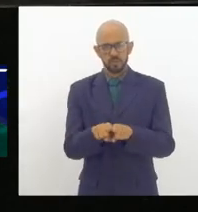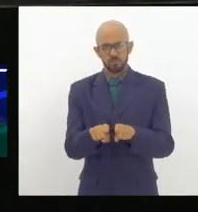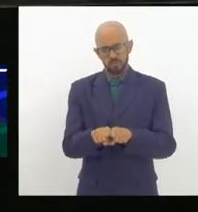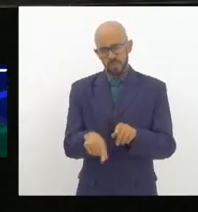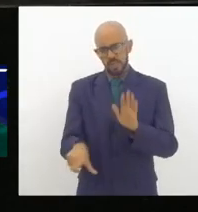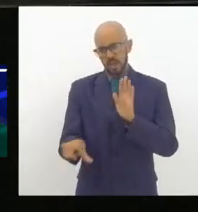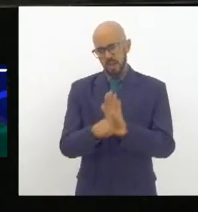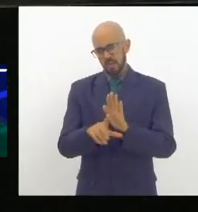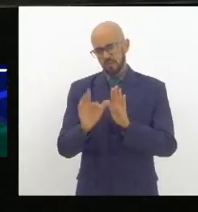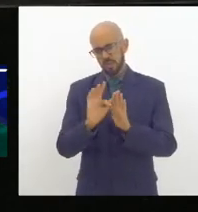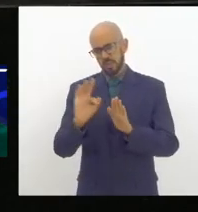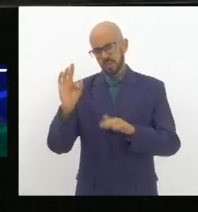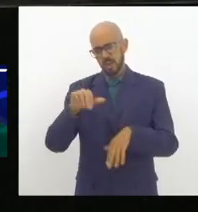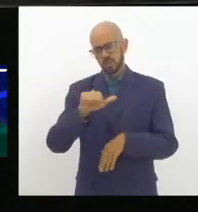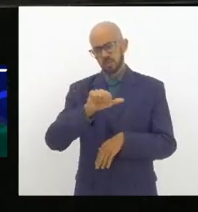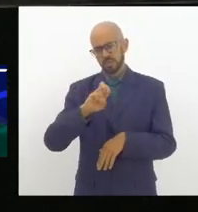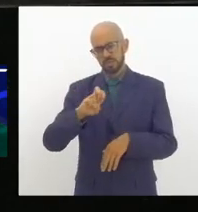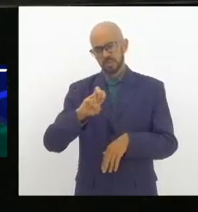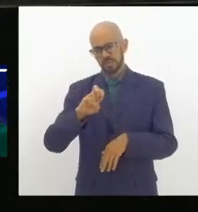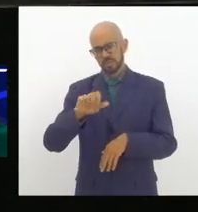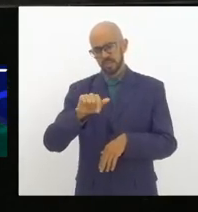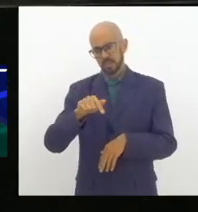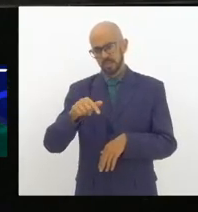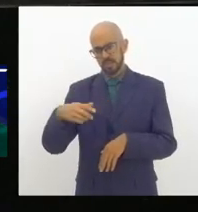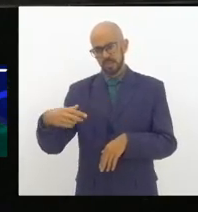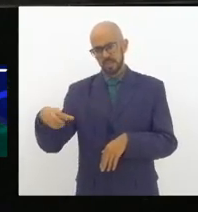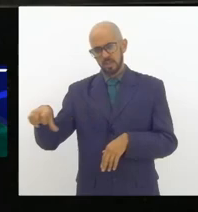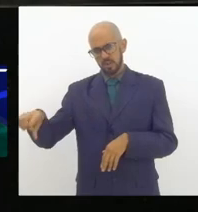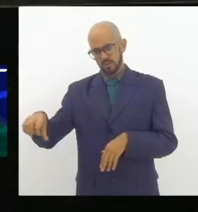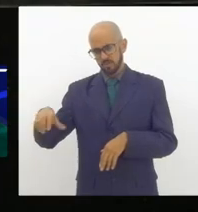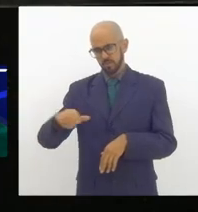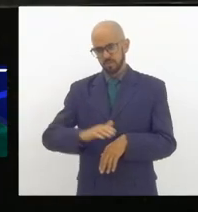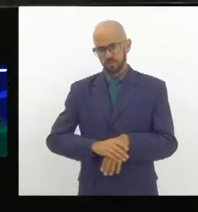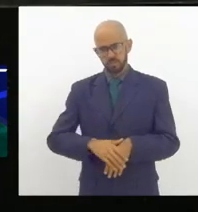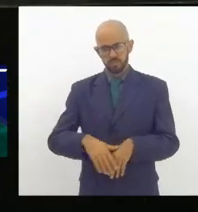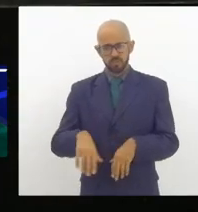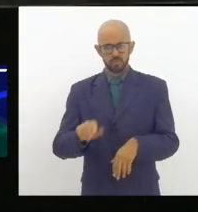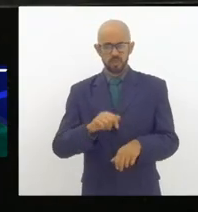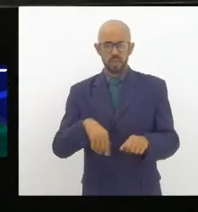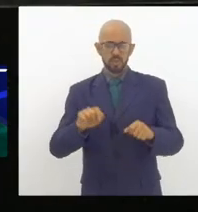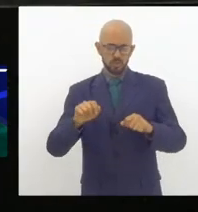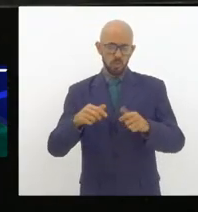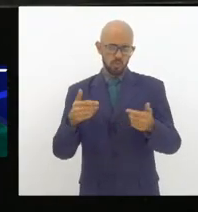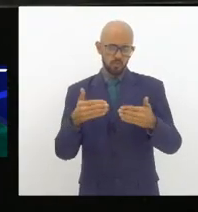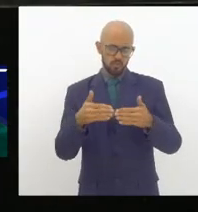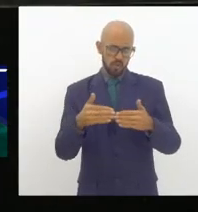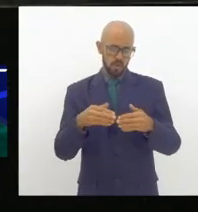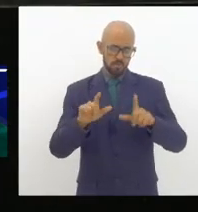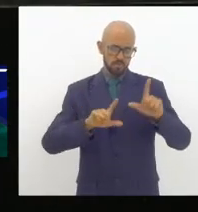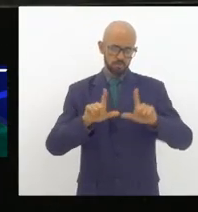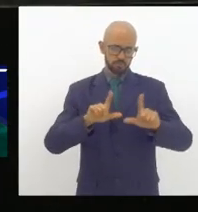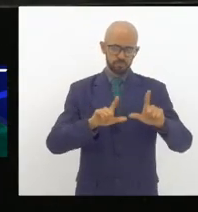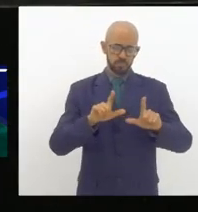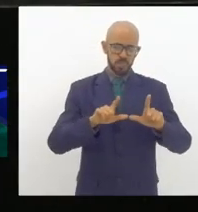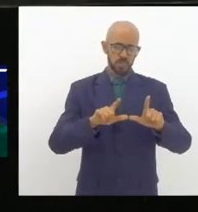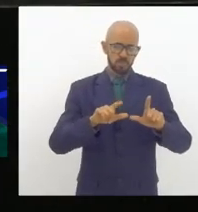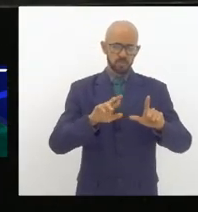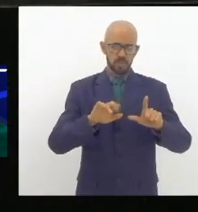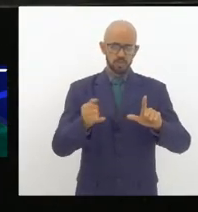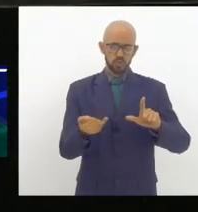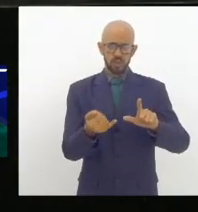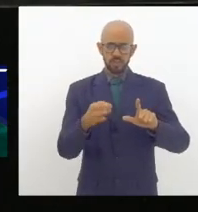federal 1579 de 52 reportando A Notícia vinculada pelo RJTV que formava sobre uma possível